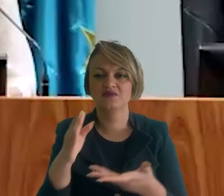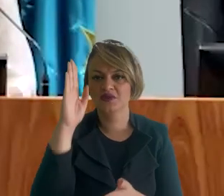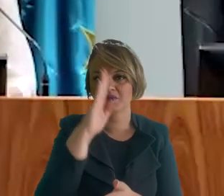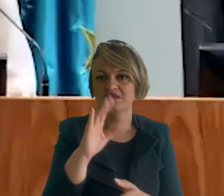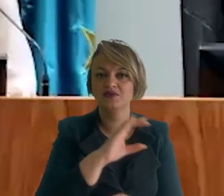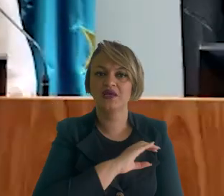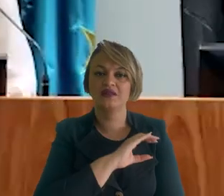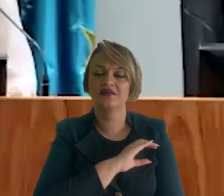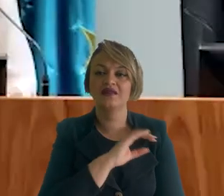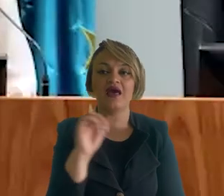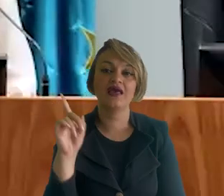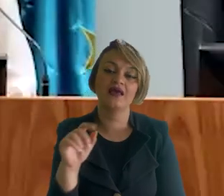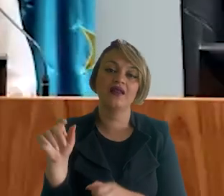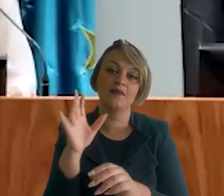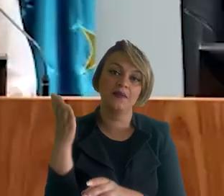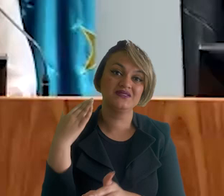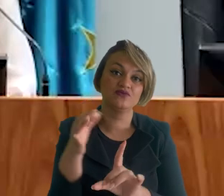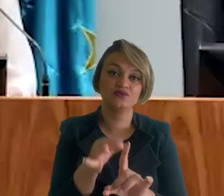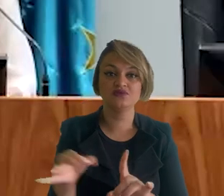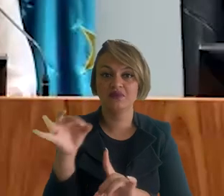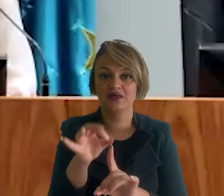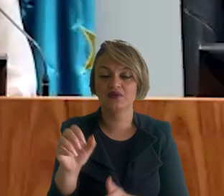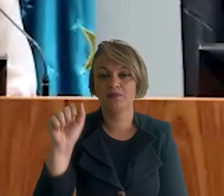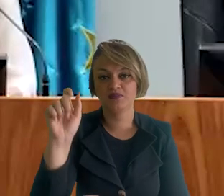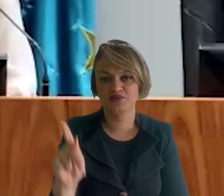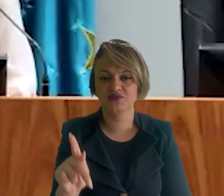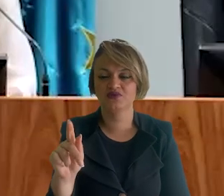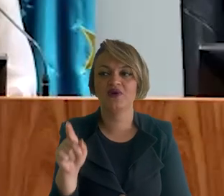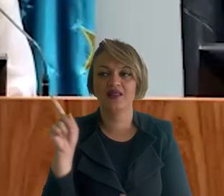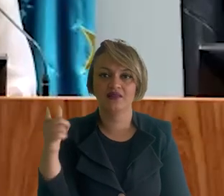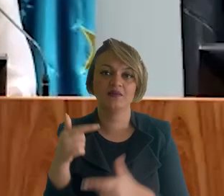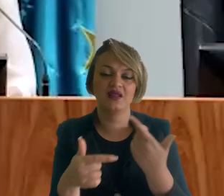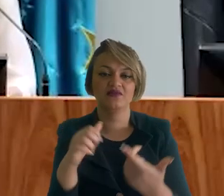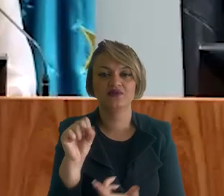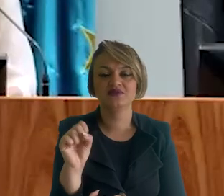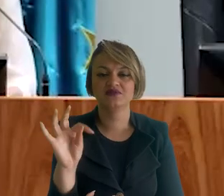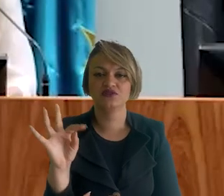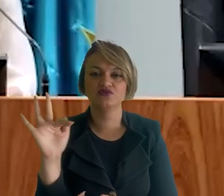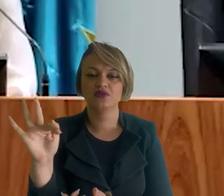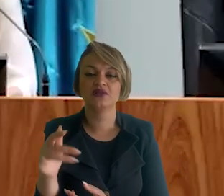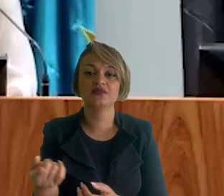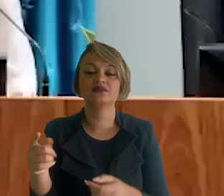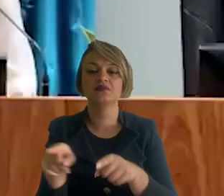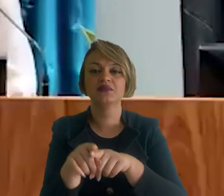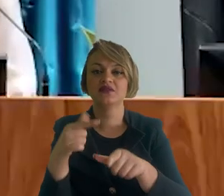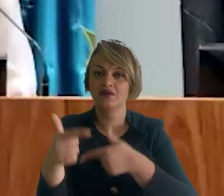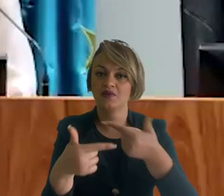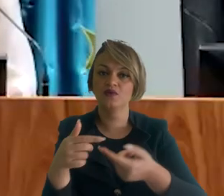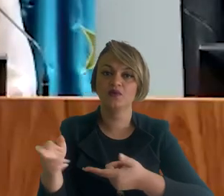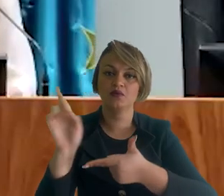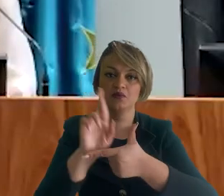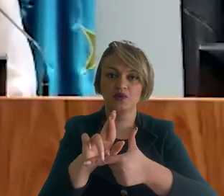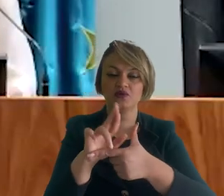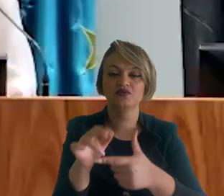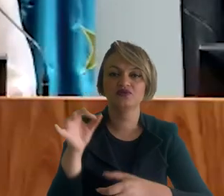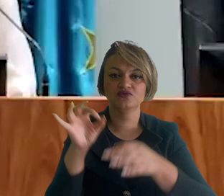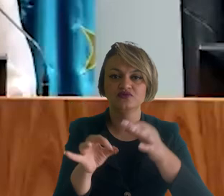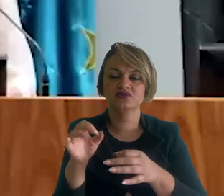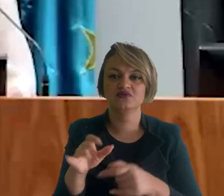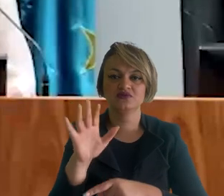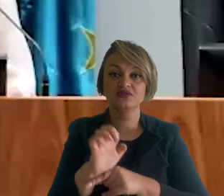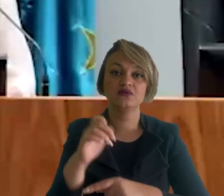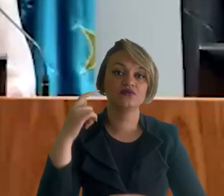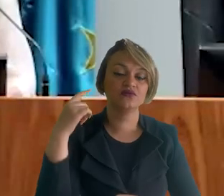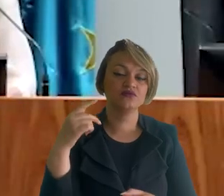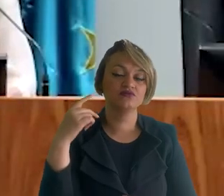desembargadora aposentada do Tribunal de Justiça do Estado de São Paulo foi procuradora de Justiça do Ministério Público do Estado de São